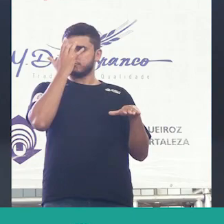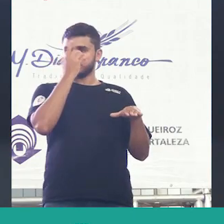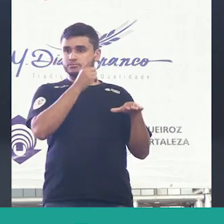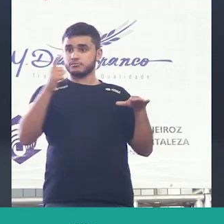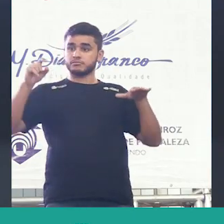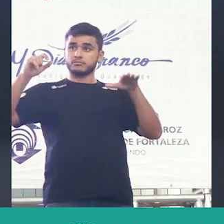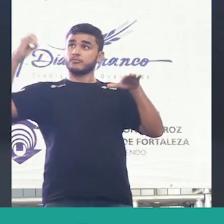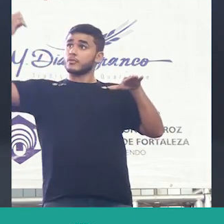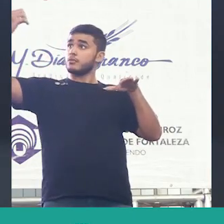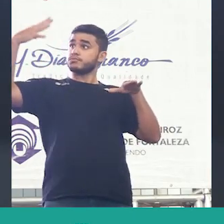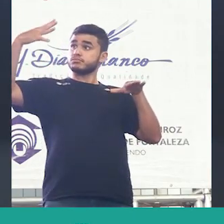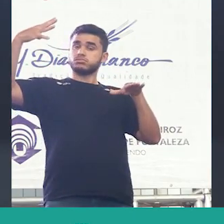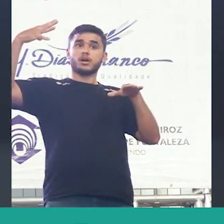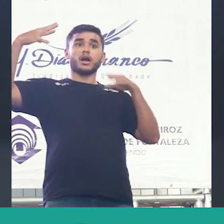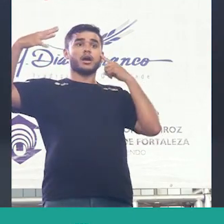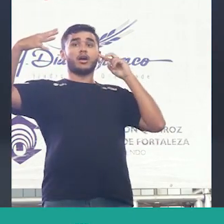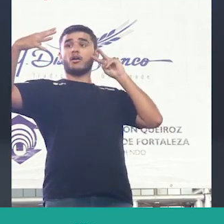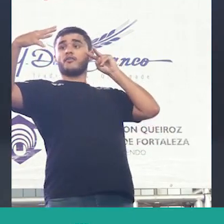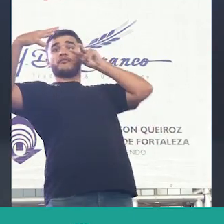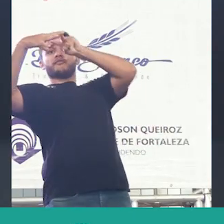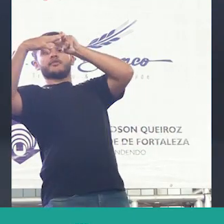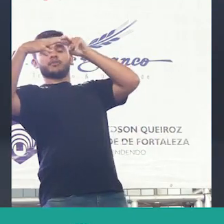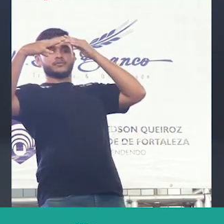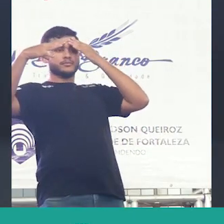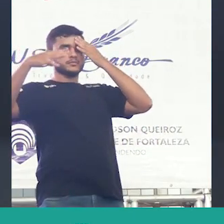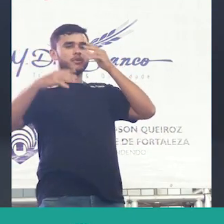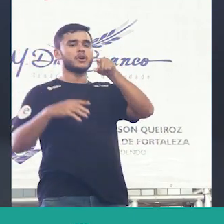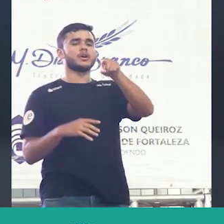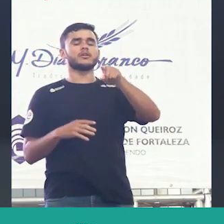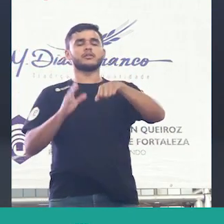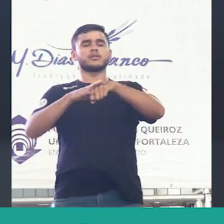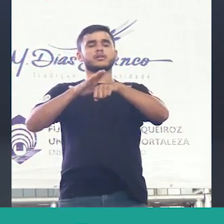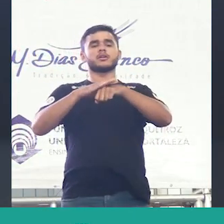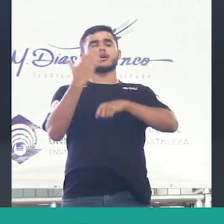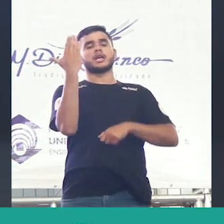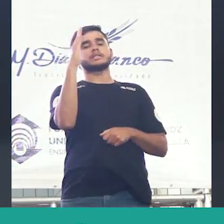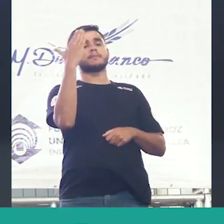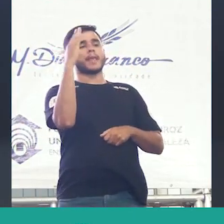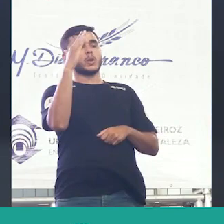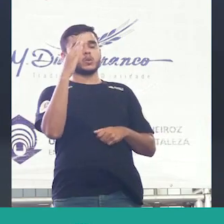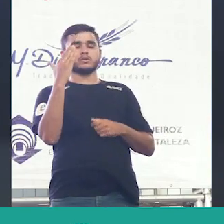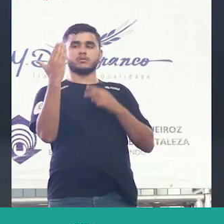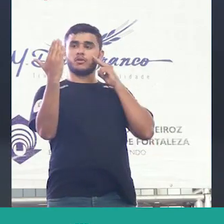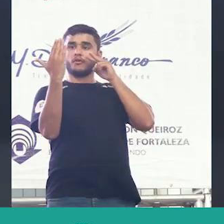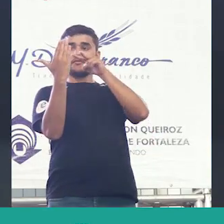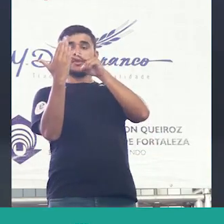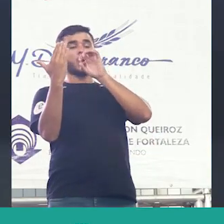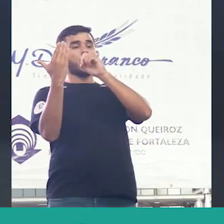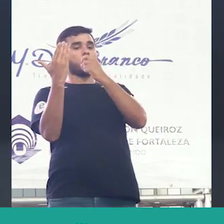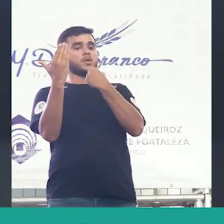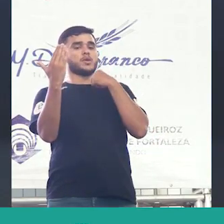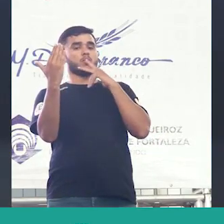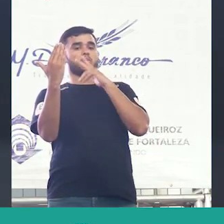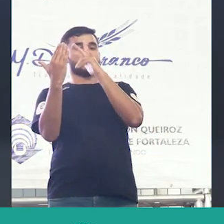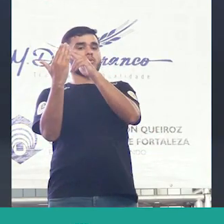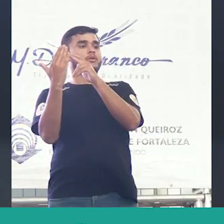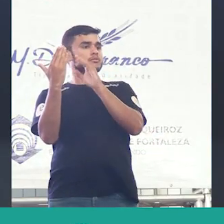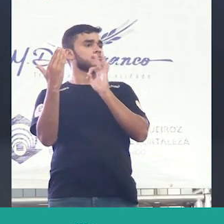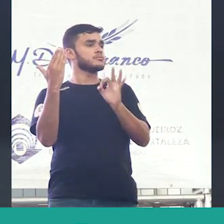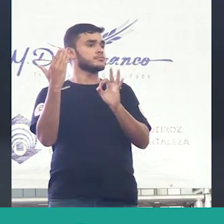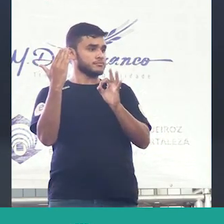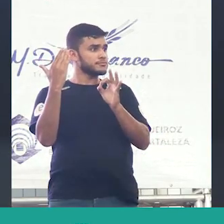Vocês estão me entendendo? De manhãzinha, quando você olha para o espelho, você vê o espelho ou a sua imagem?